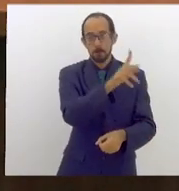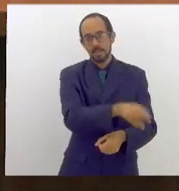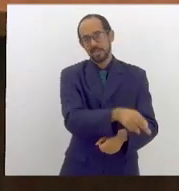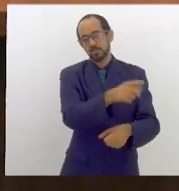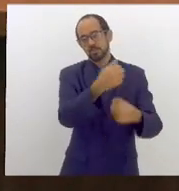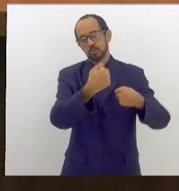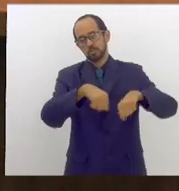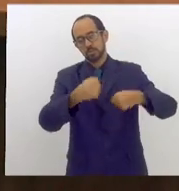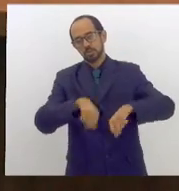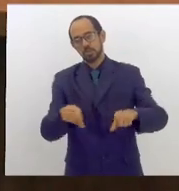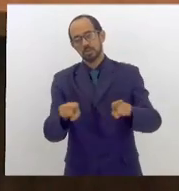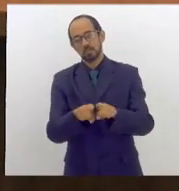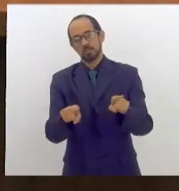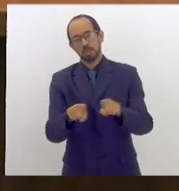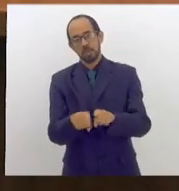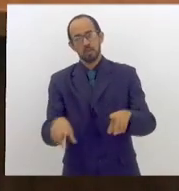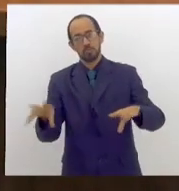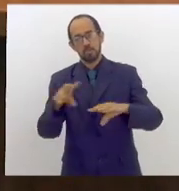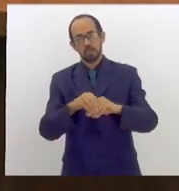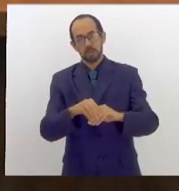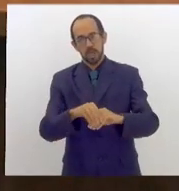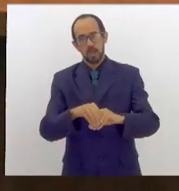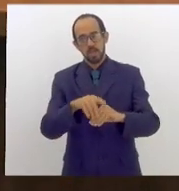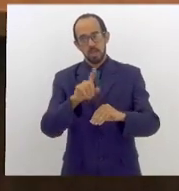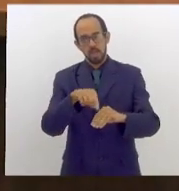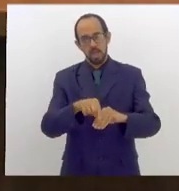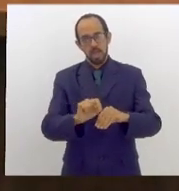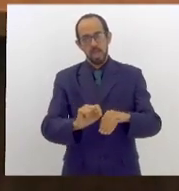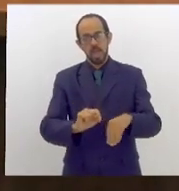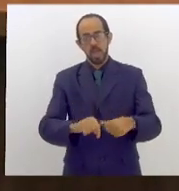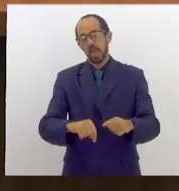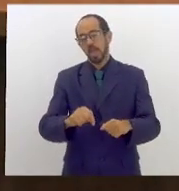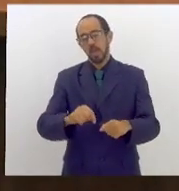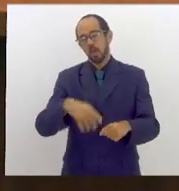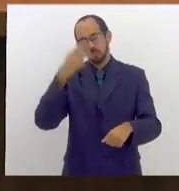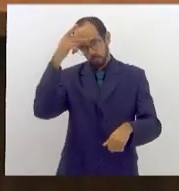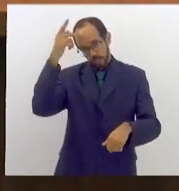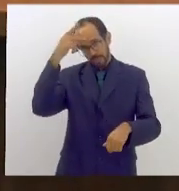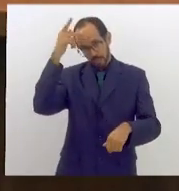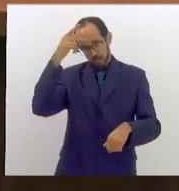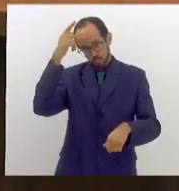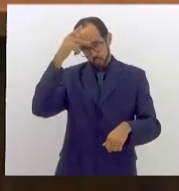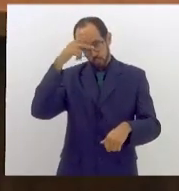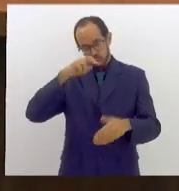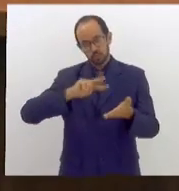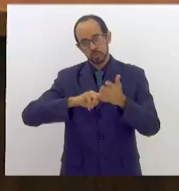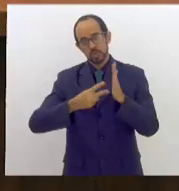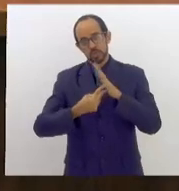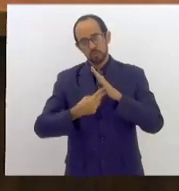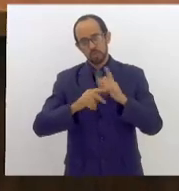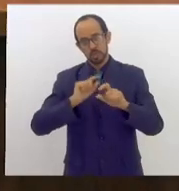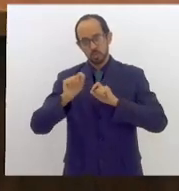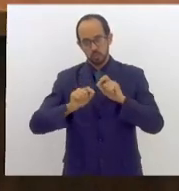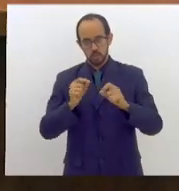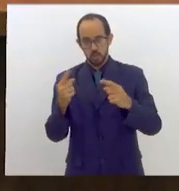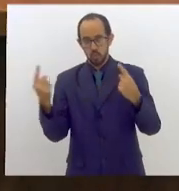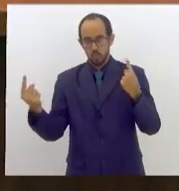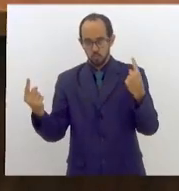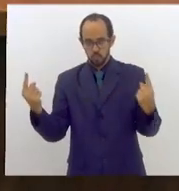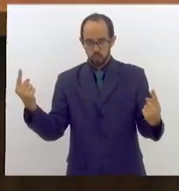percentual que botar colocar o ente patrocinador Isto é um por um